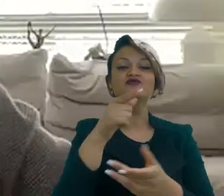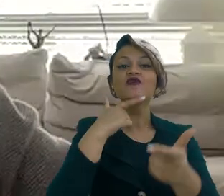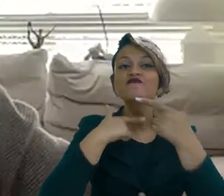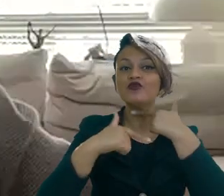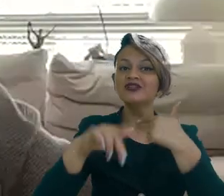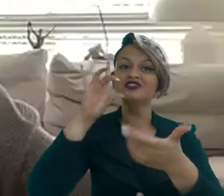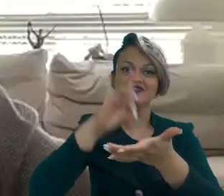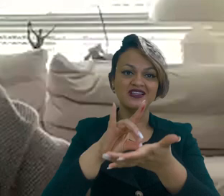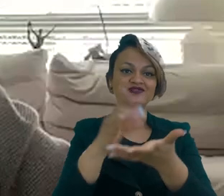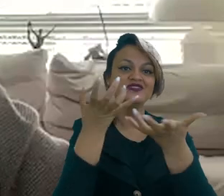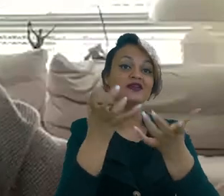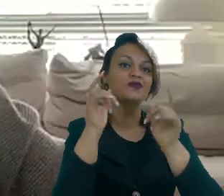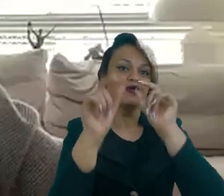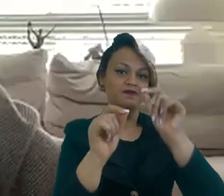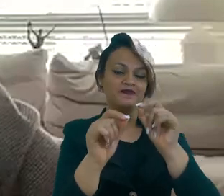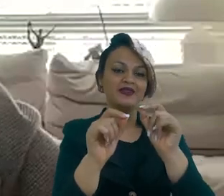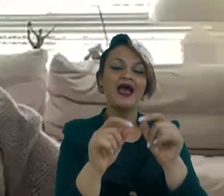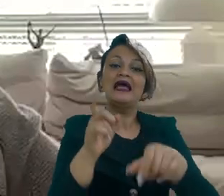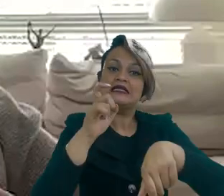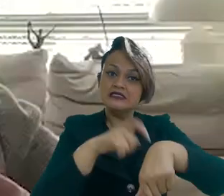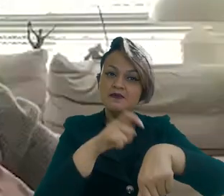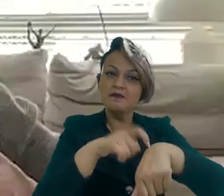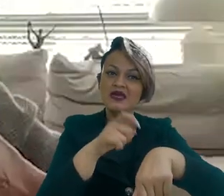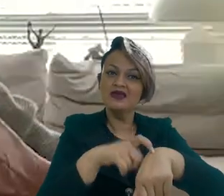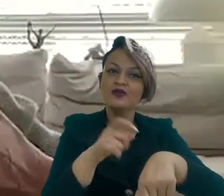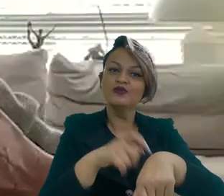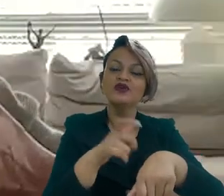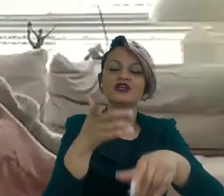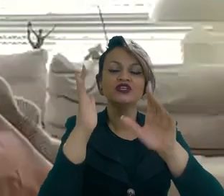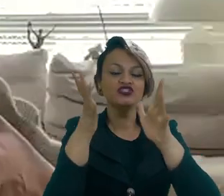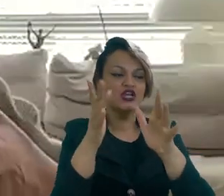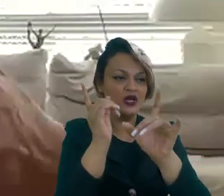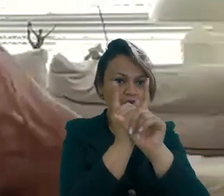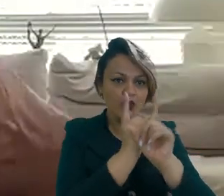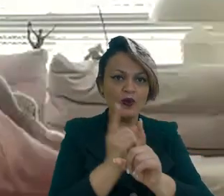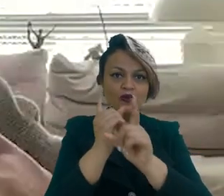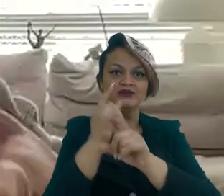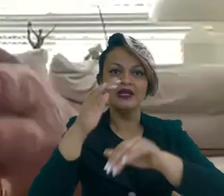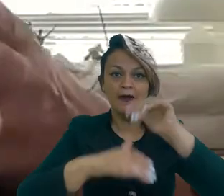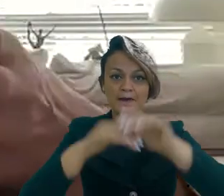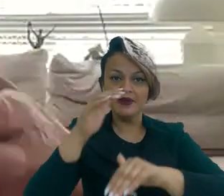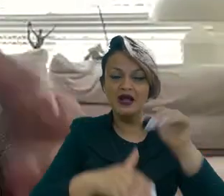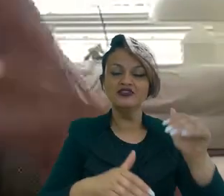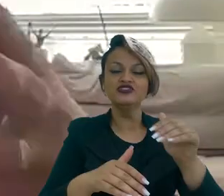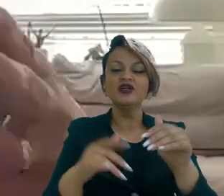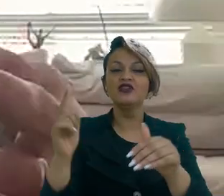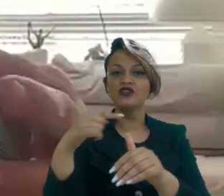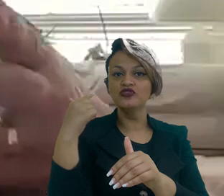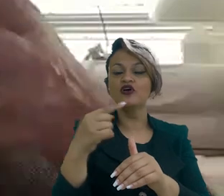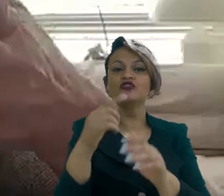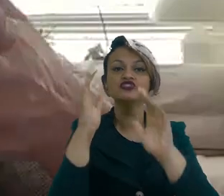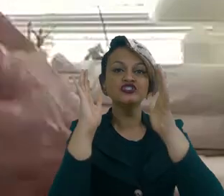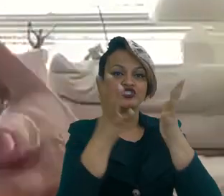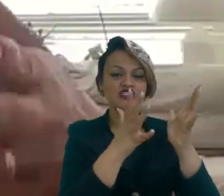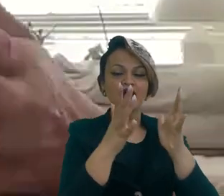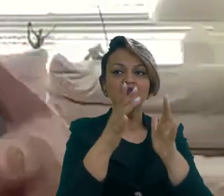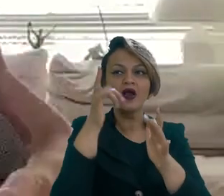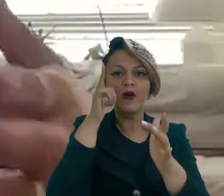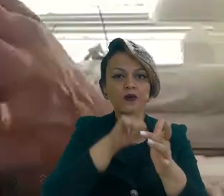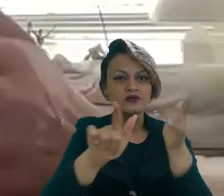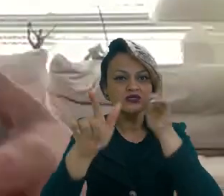E aí nesse momento quando já posto o negócio em prática quando